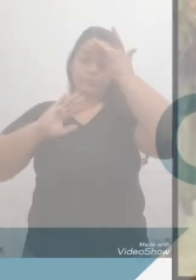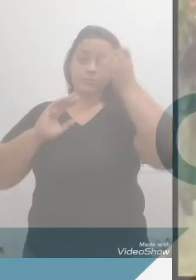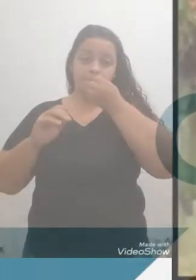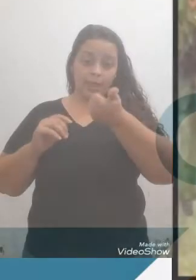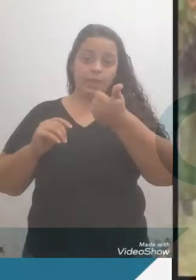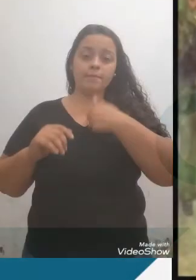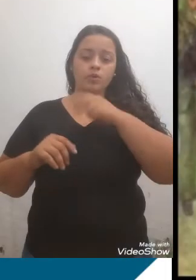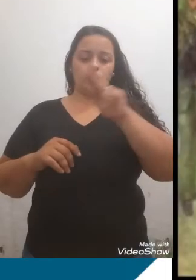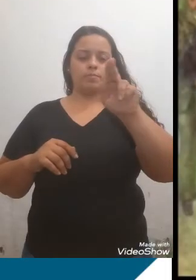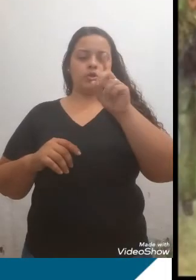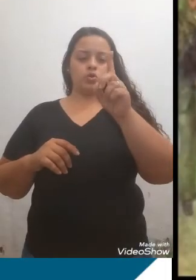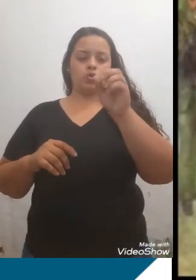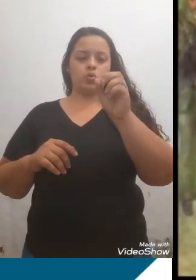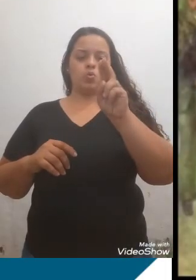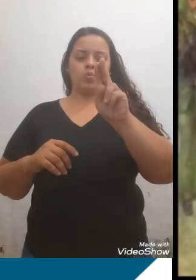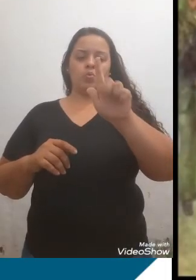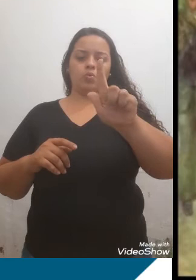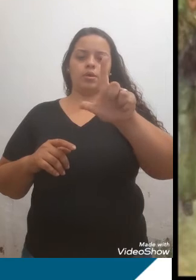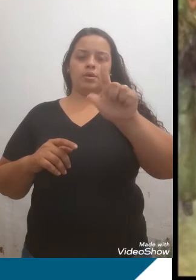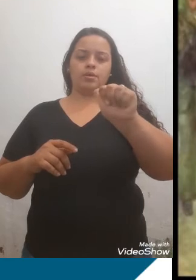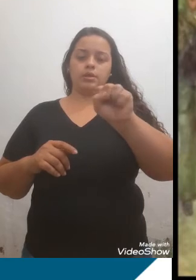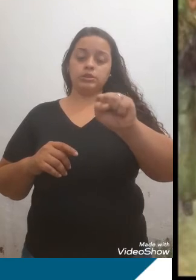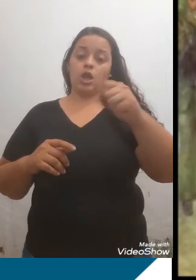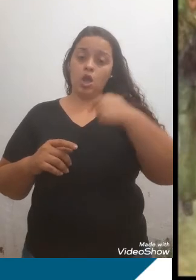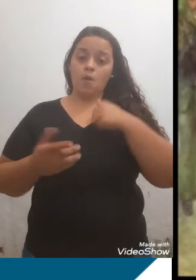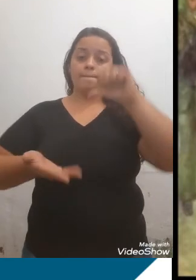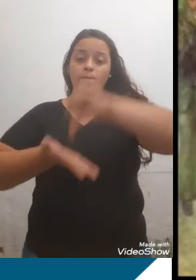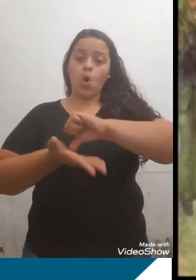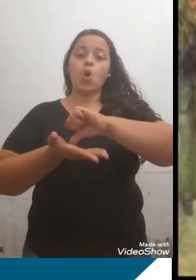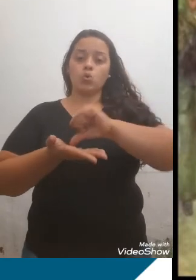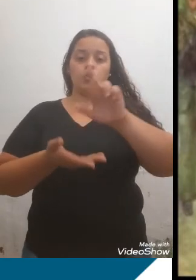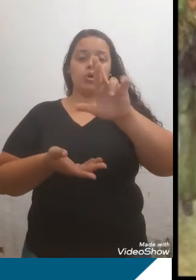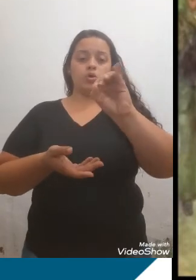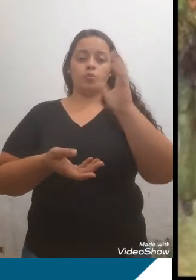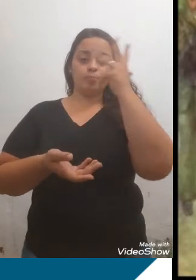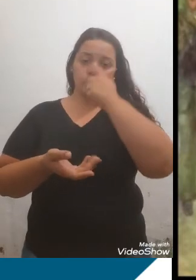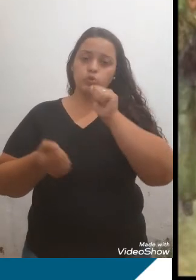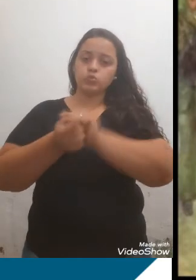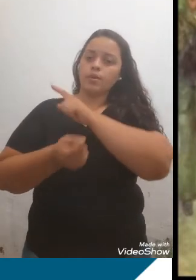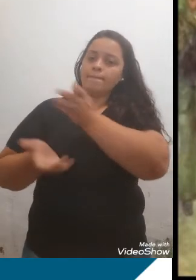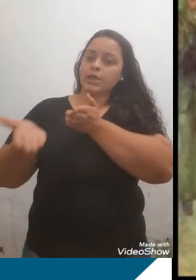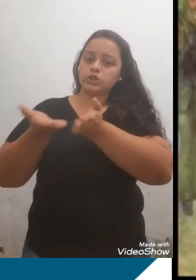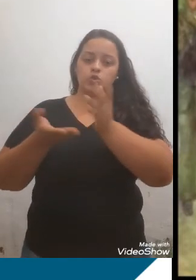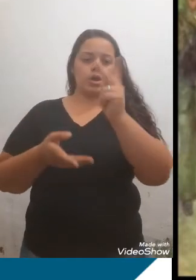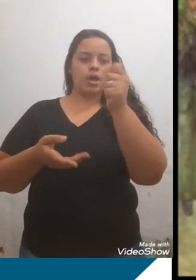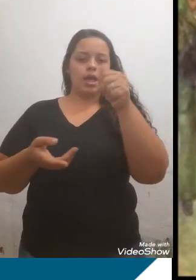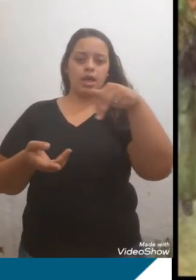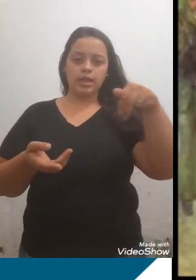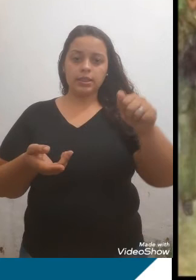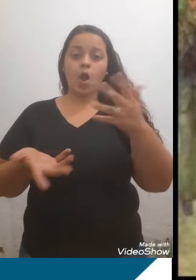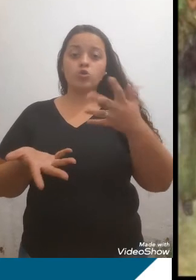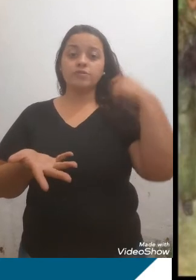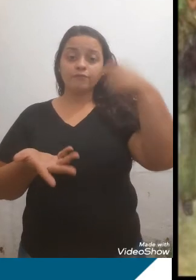Fala pessoal, tudo bem? Meu nome é Douglas, sou mediador do Polo de Rio Bonito e junto com a mediadora Hanna vou apresentar para vocês o vídeo de